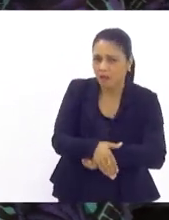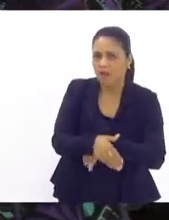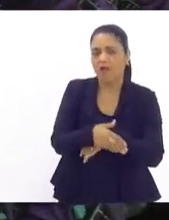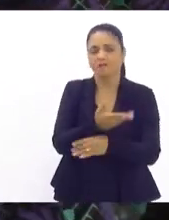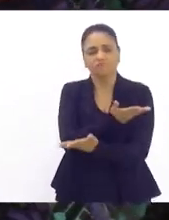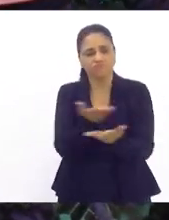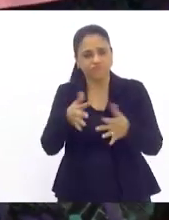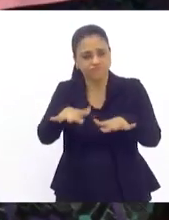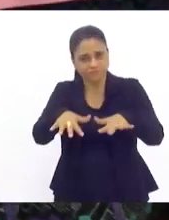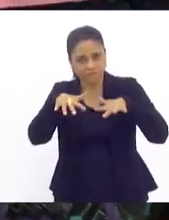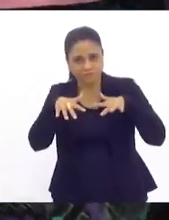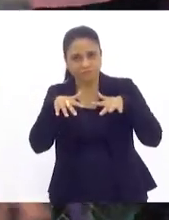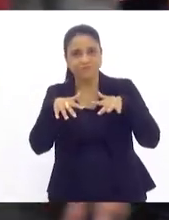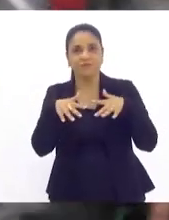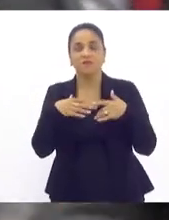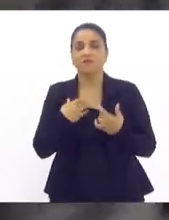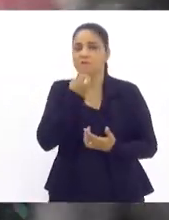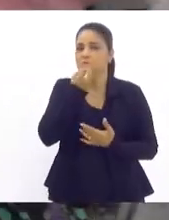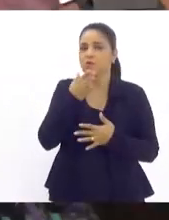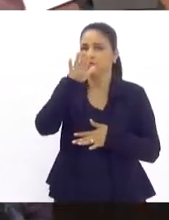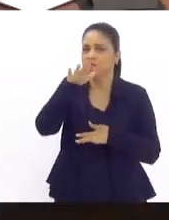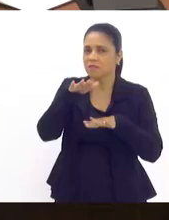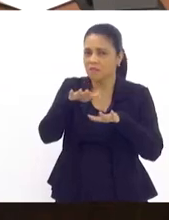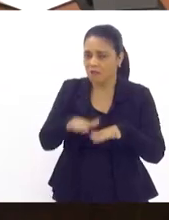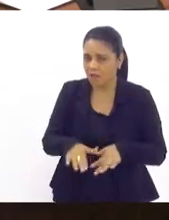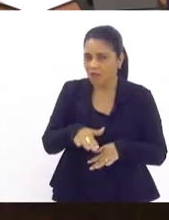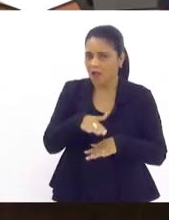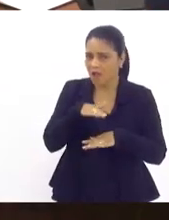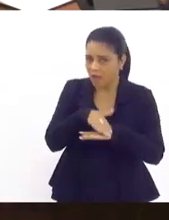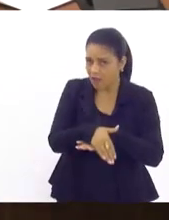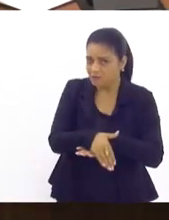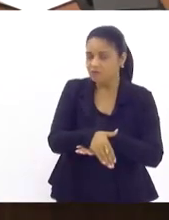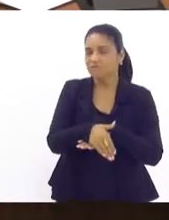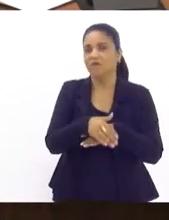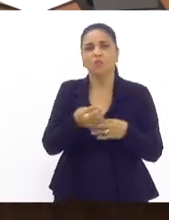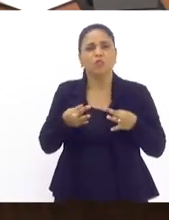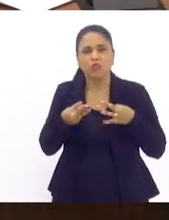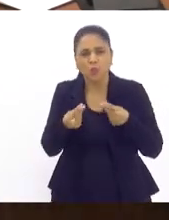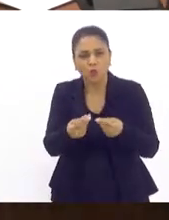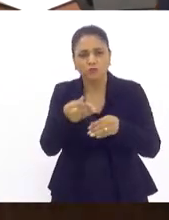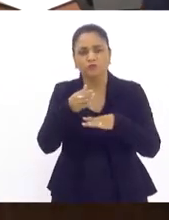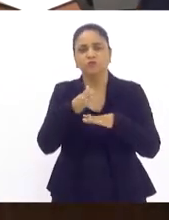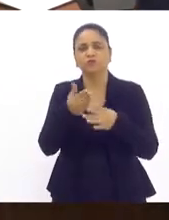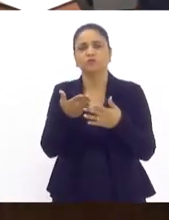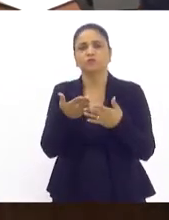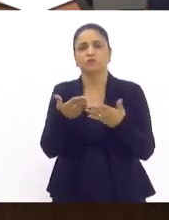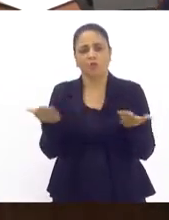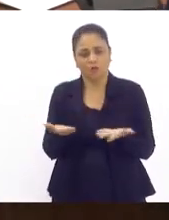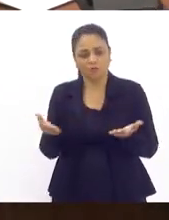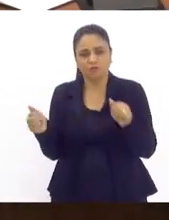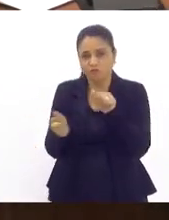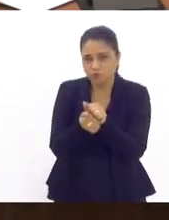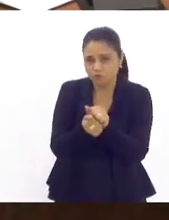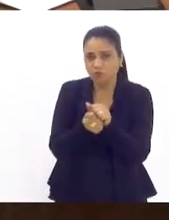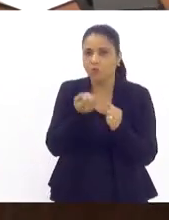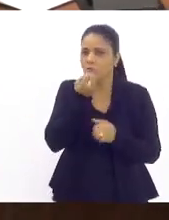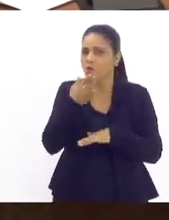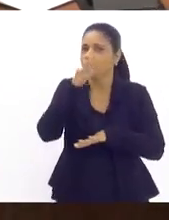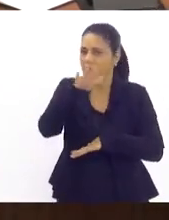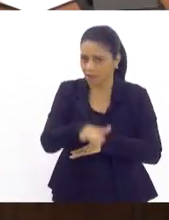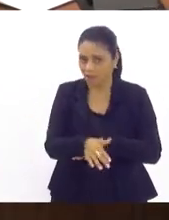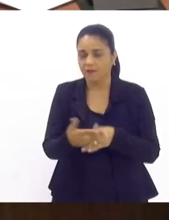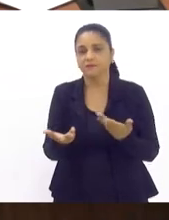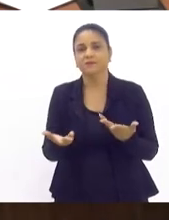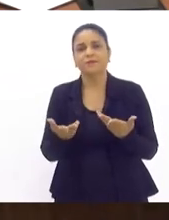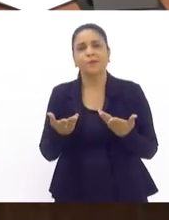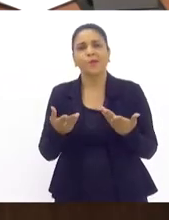plenário, boa tarde a todos os funcionários que hoje estão aqui conosco. E assim, é uma satisfação muito grande hoje a gente